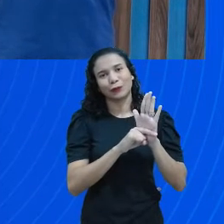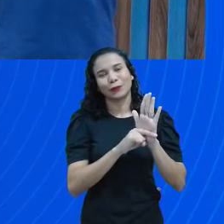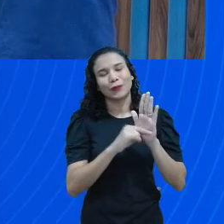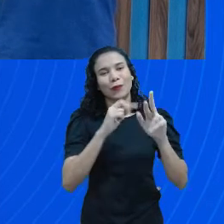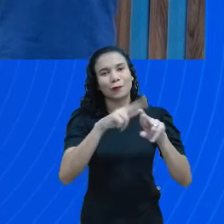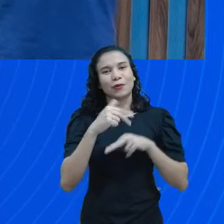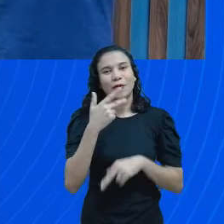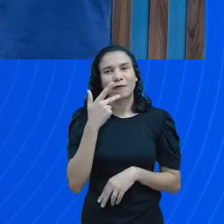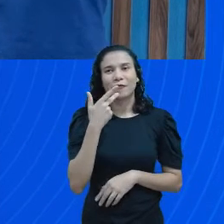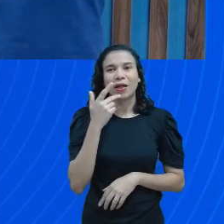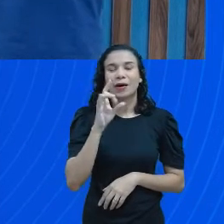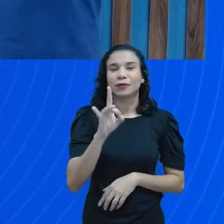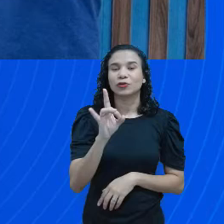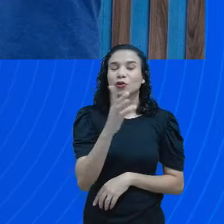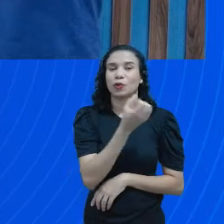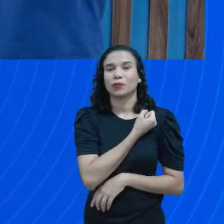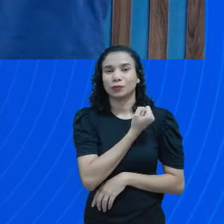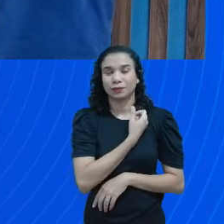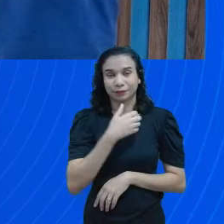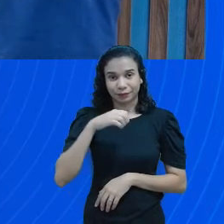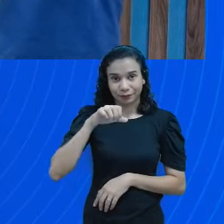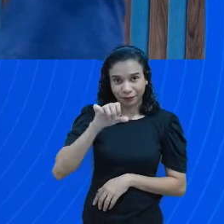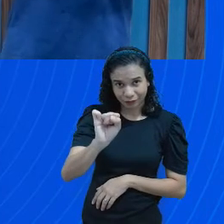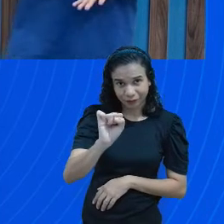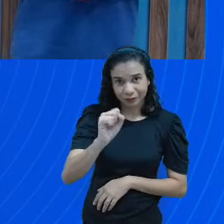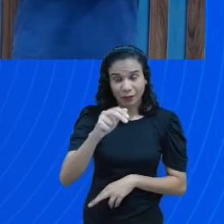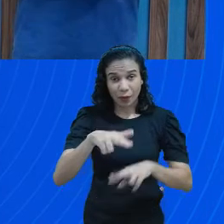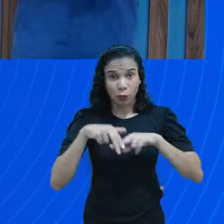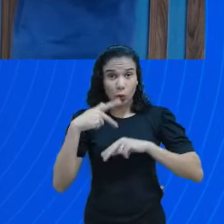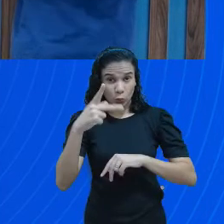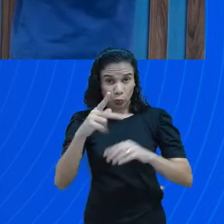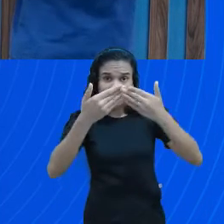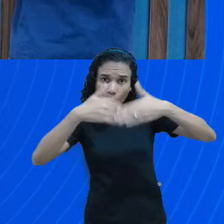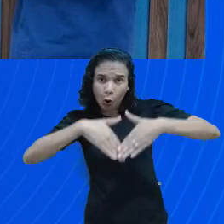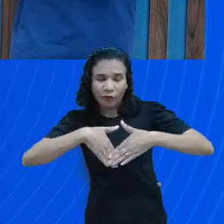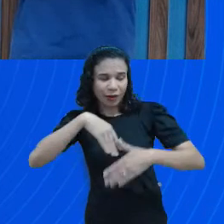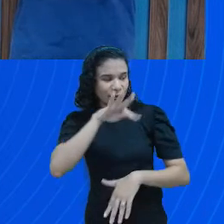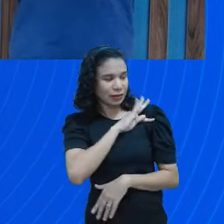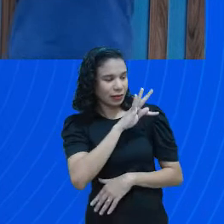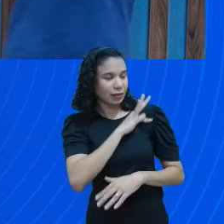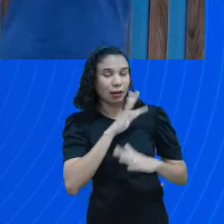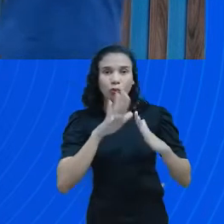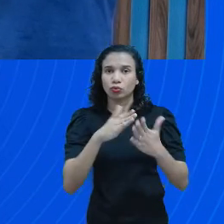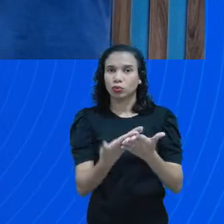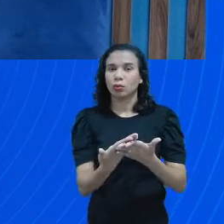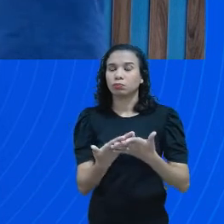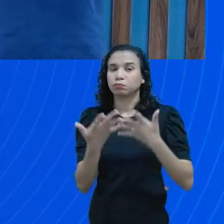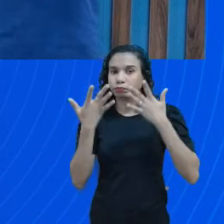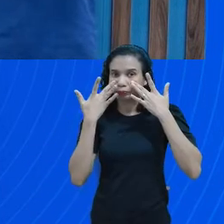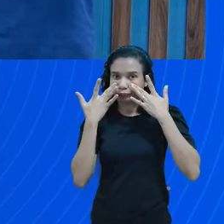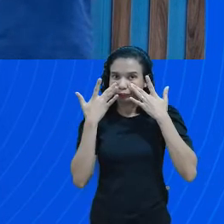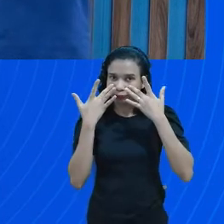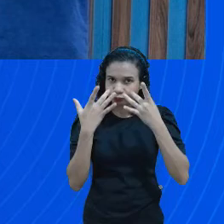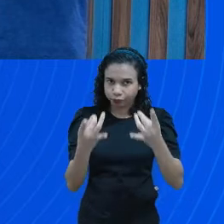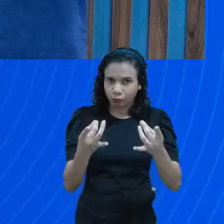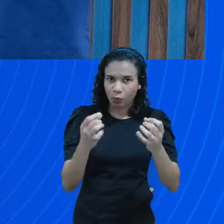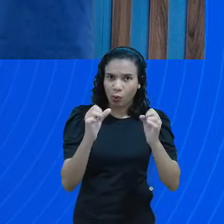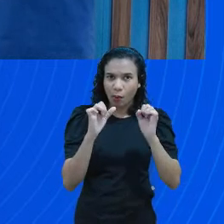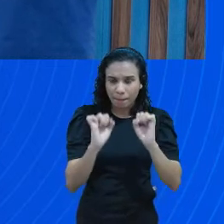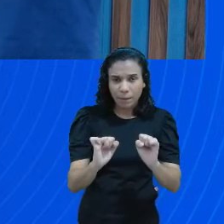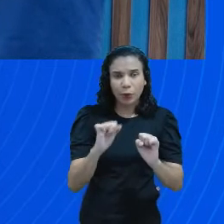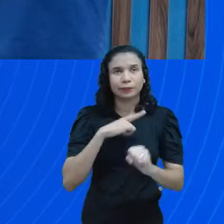só considera a parte do número 8. Então, você que vai fazer uma prova de escola técnica, por exemplo, cuidado, que pode ter uma alternativa